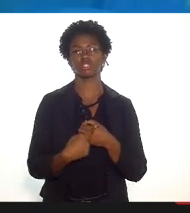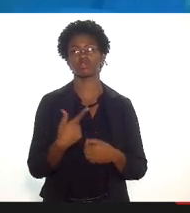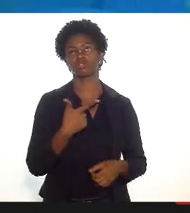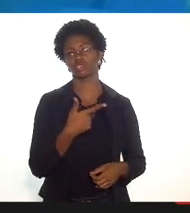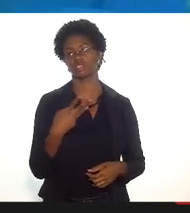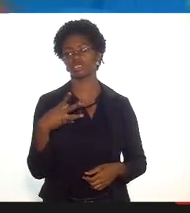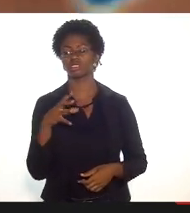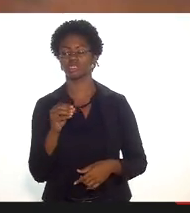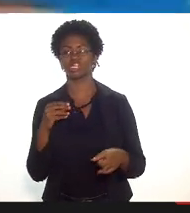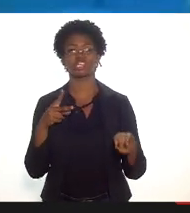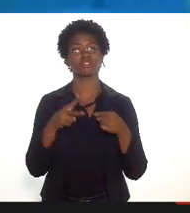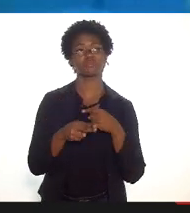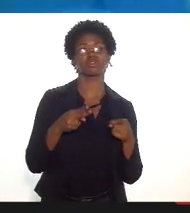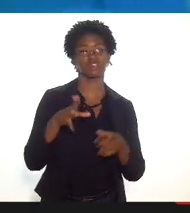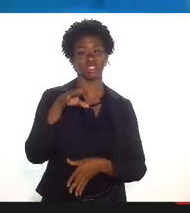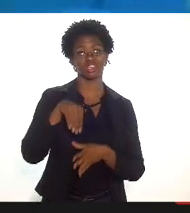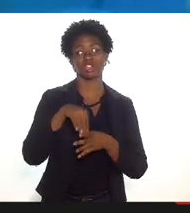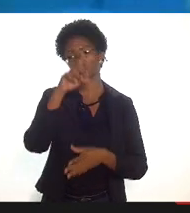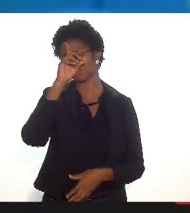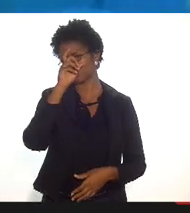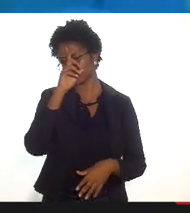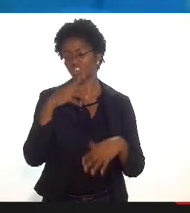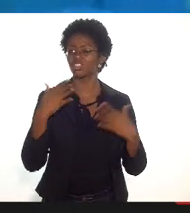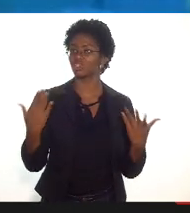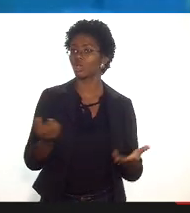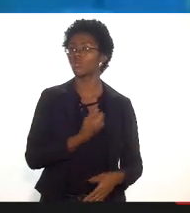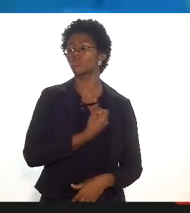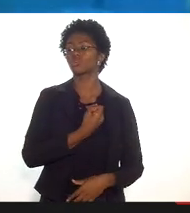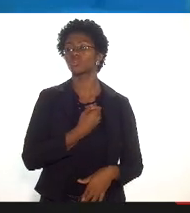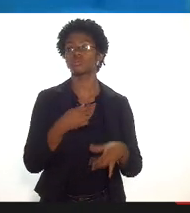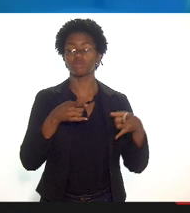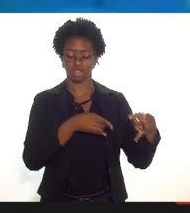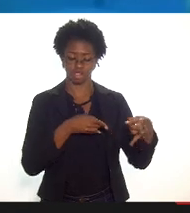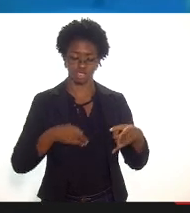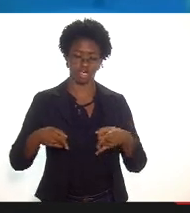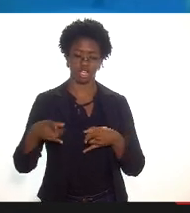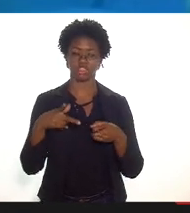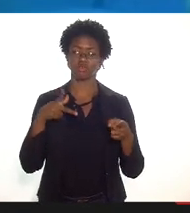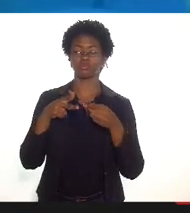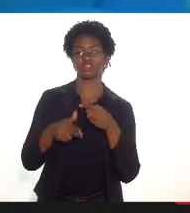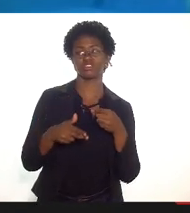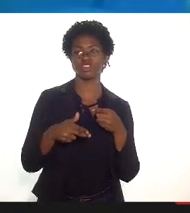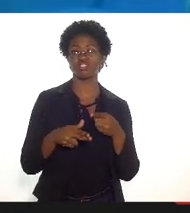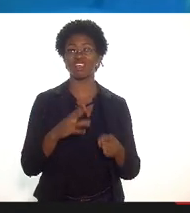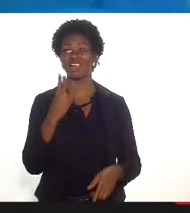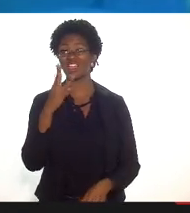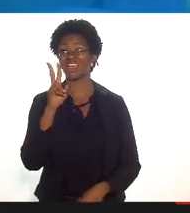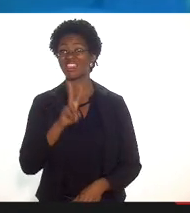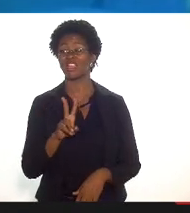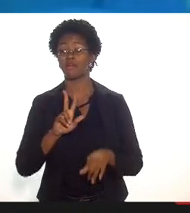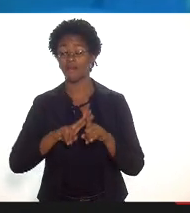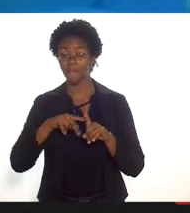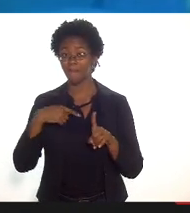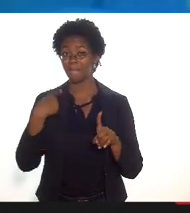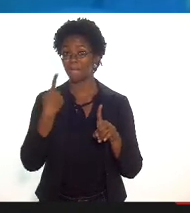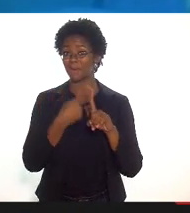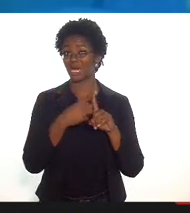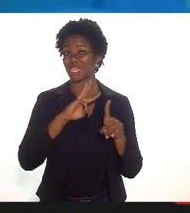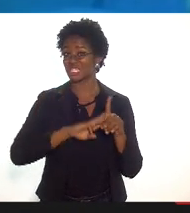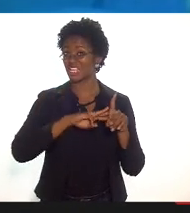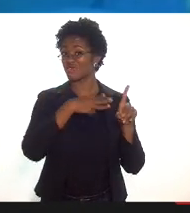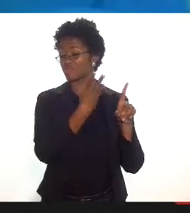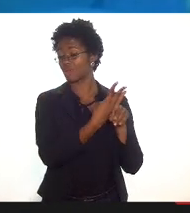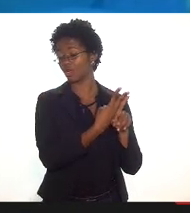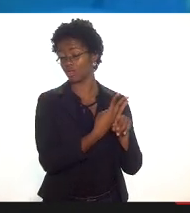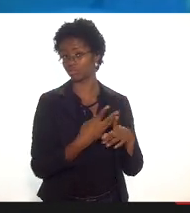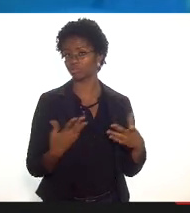leitos impedidos em seus hospitais. Ou seja, o número de leitos impedidos no governo federal é 3 vezes maior e daria para fechar todas as filas.